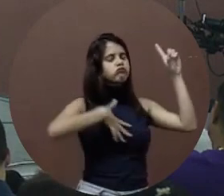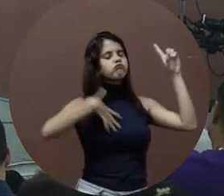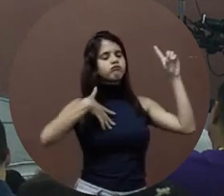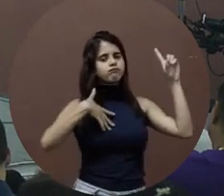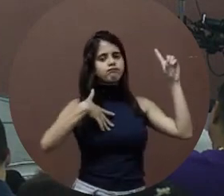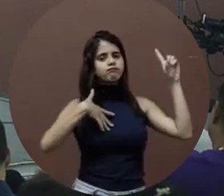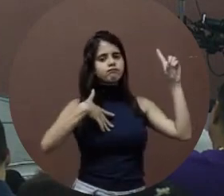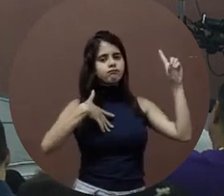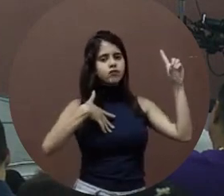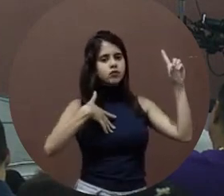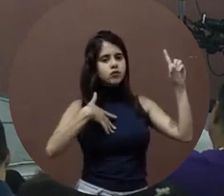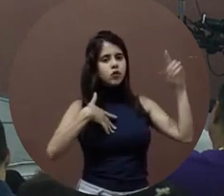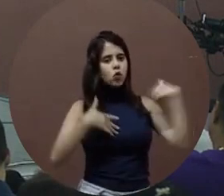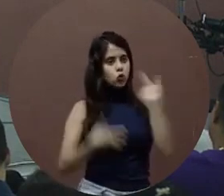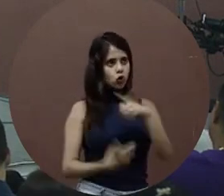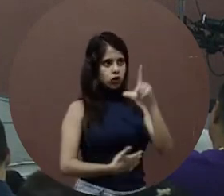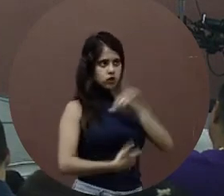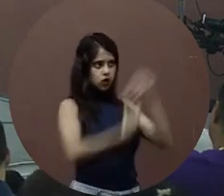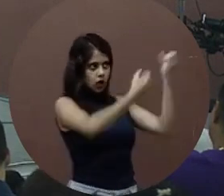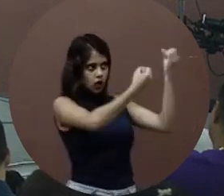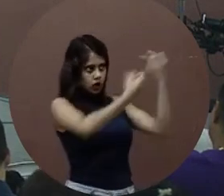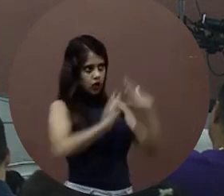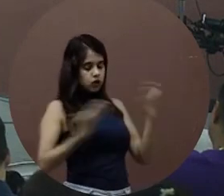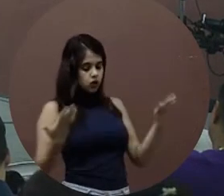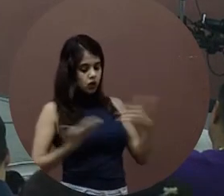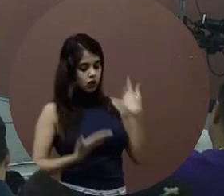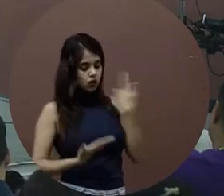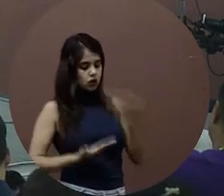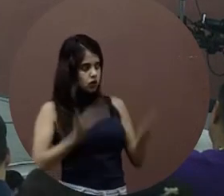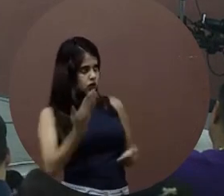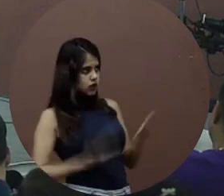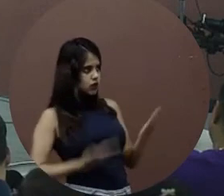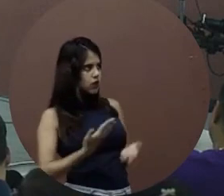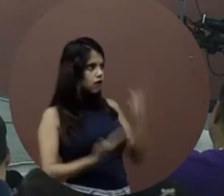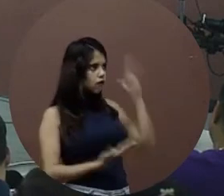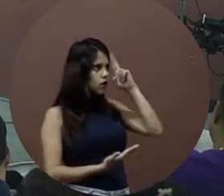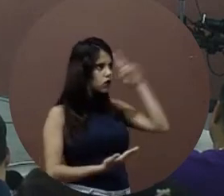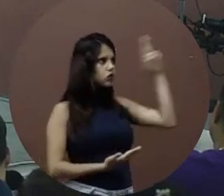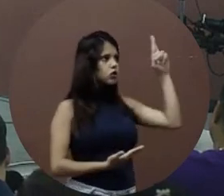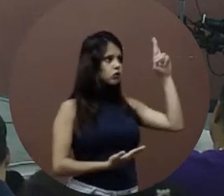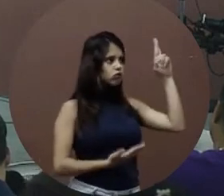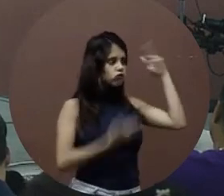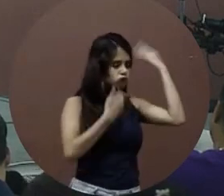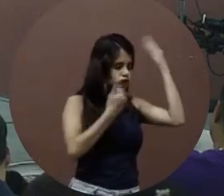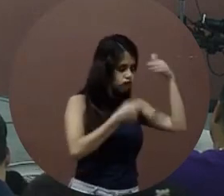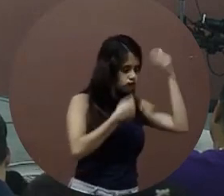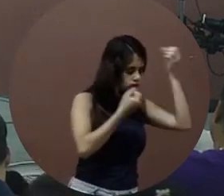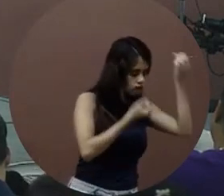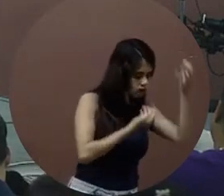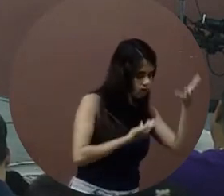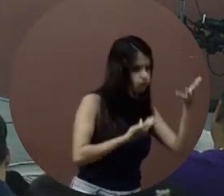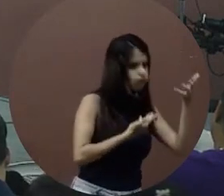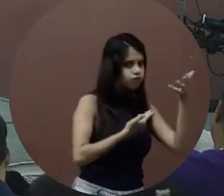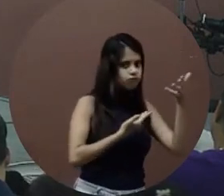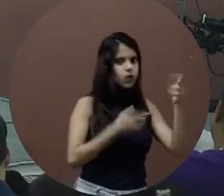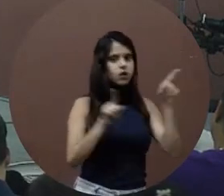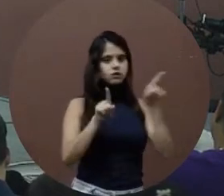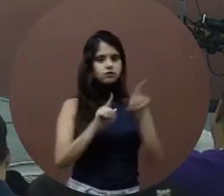vamos servir a Deus com reverência e